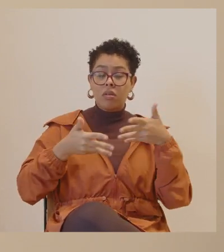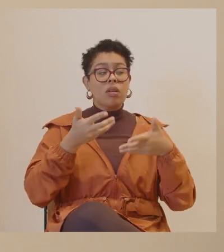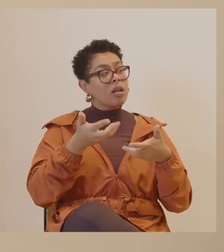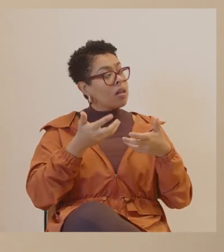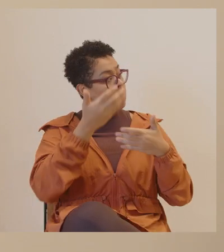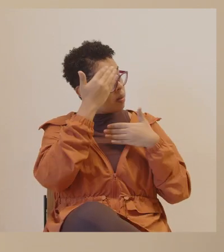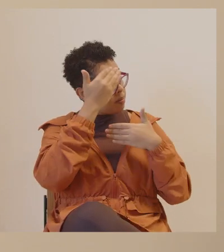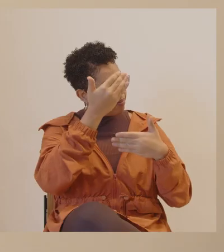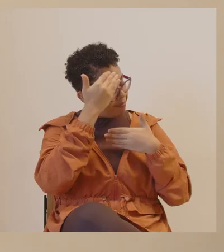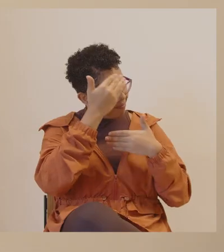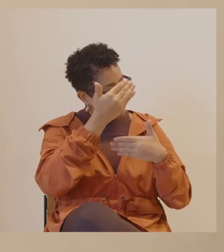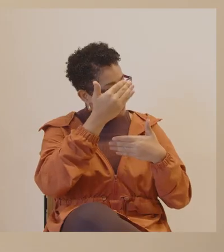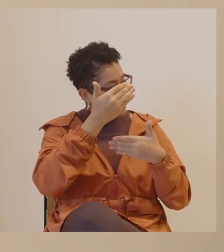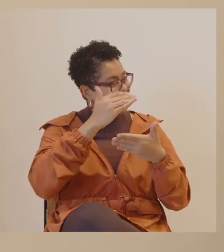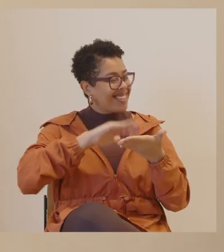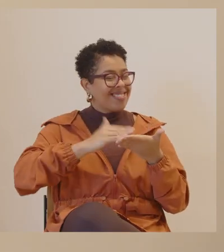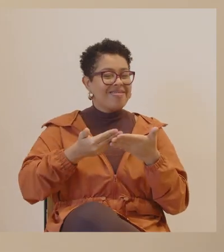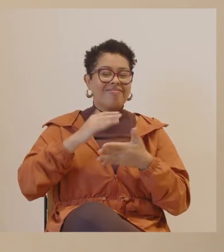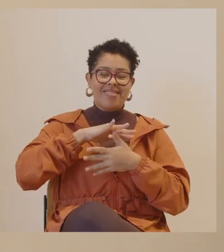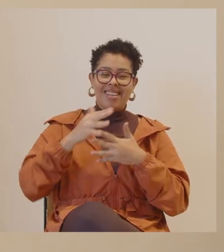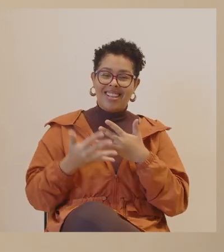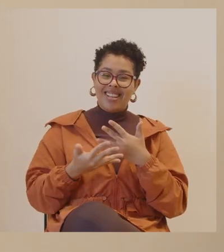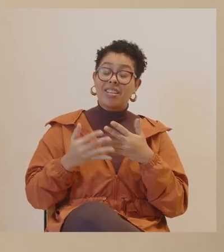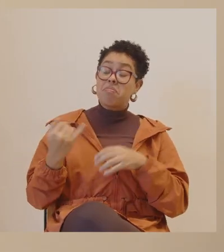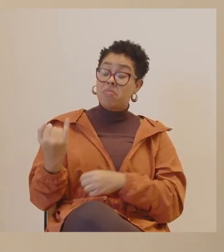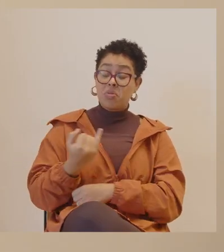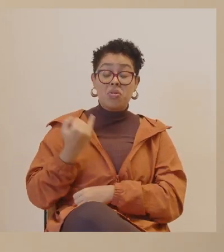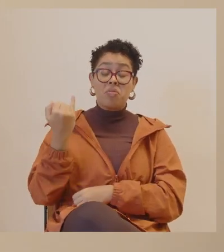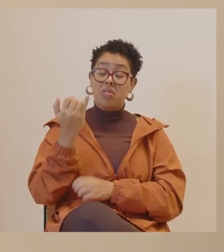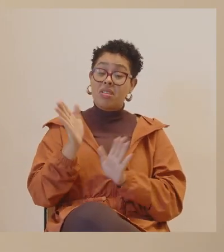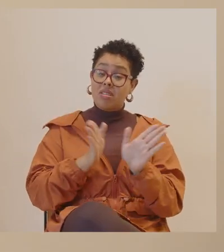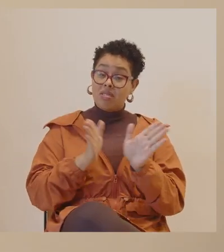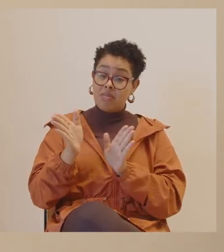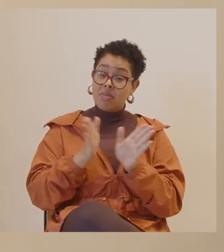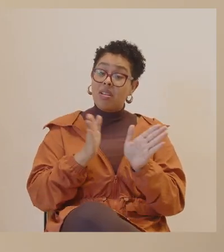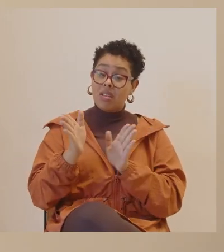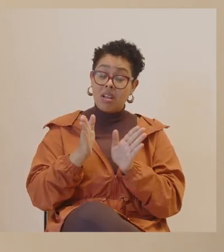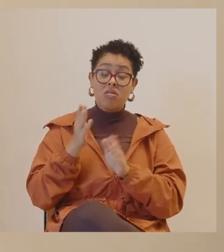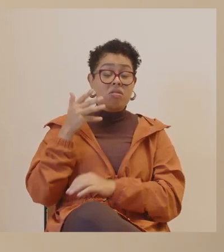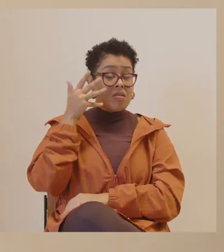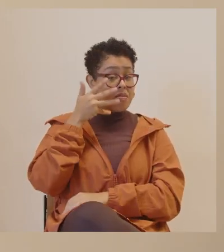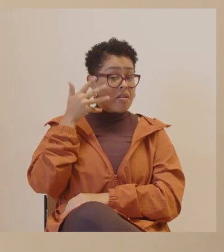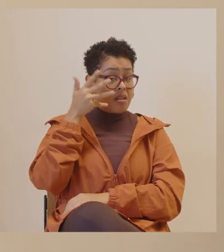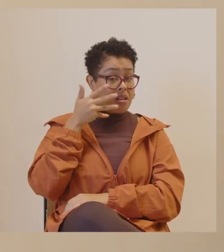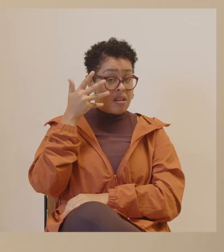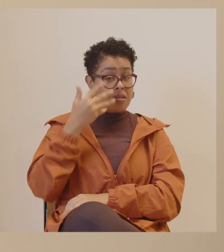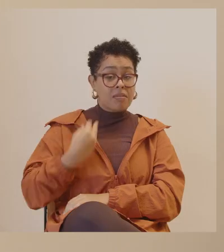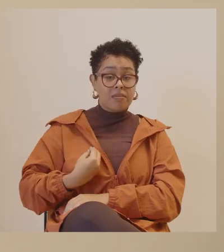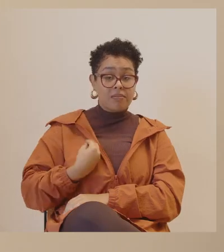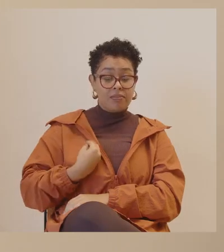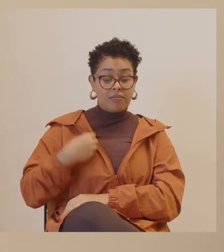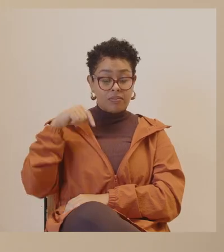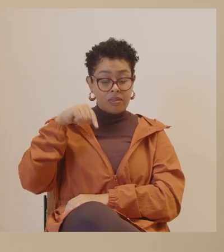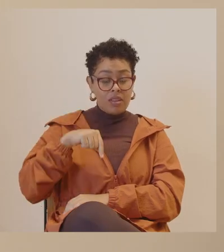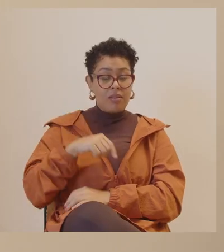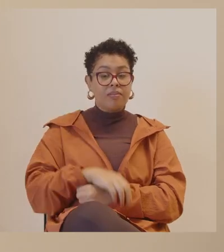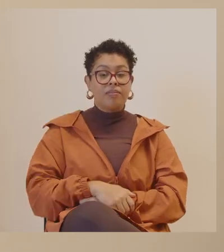agradecer também a intérprete de Libras hoje. Muito obrigado. Muito importante ter a sua presença